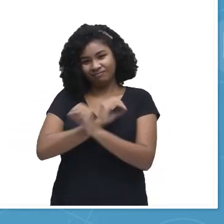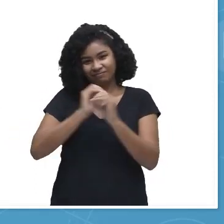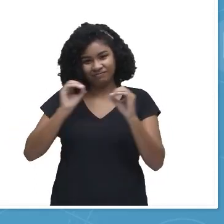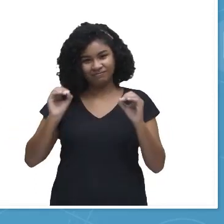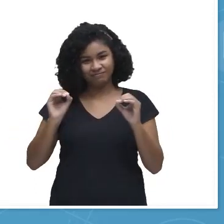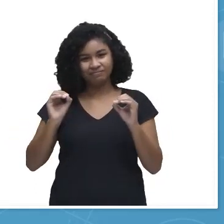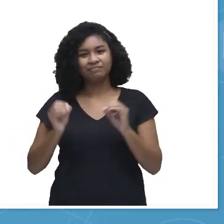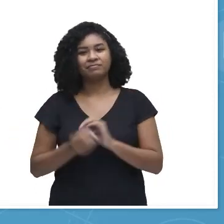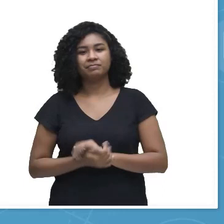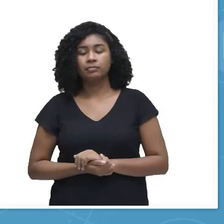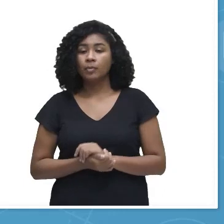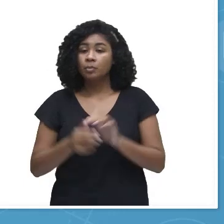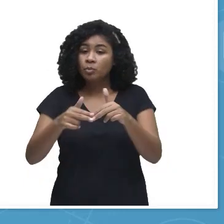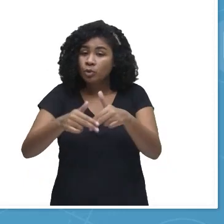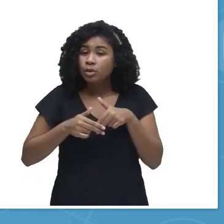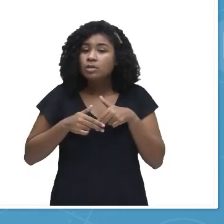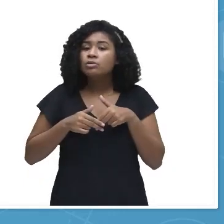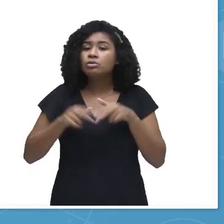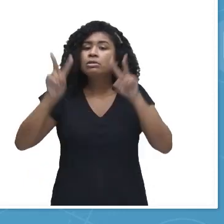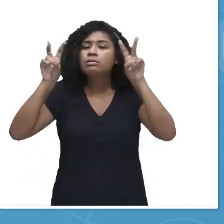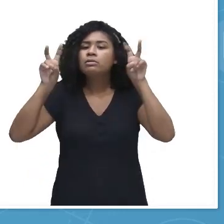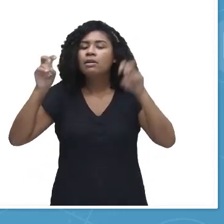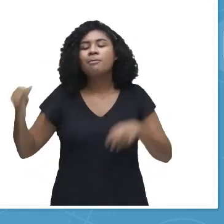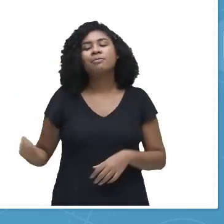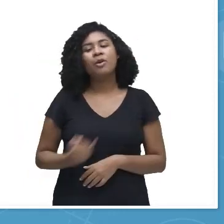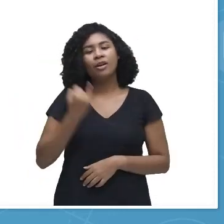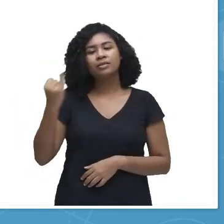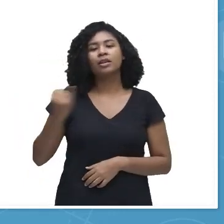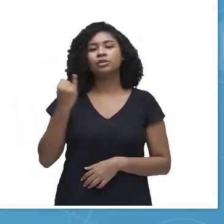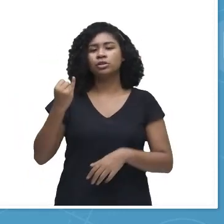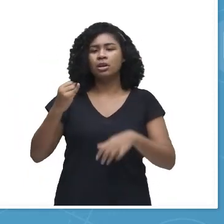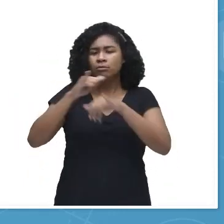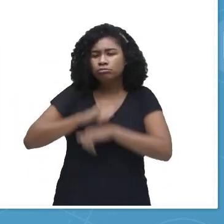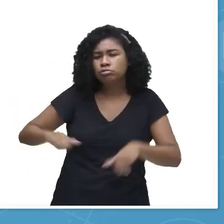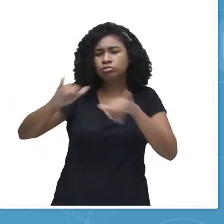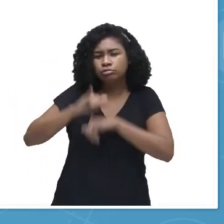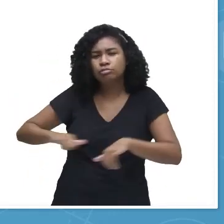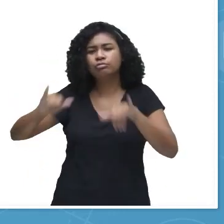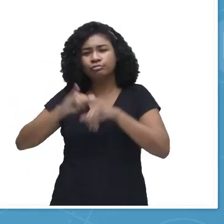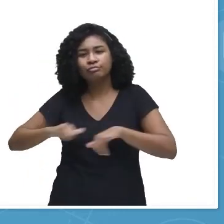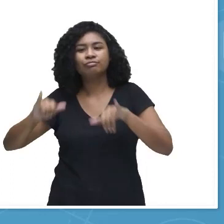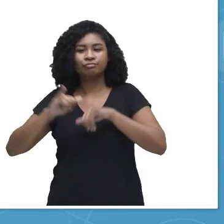negros, fomentando essa discussão de que o negro, assim como o indígena, o surdo e